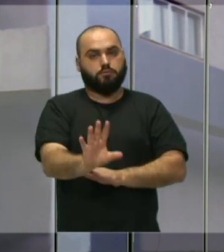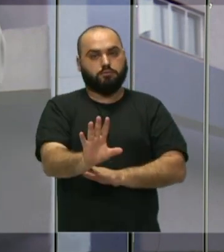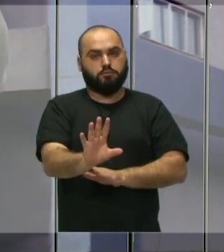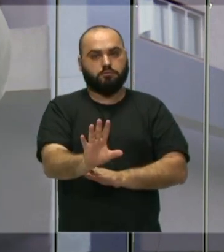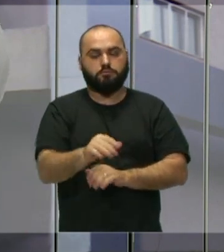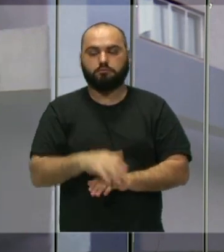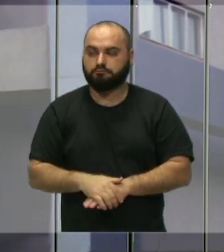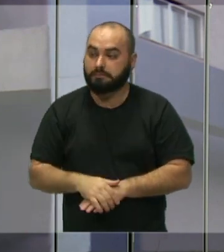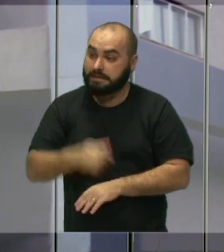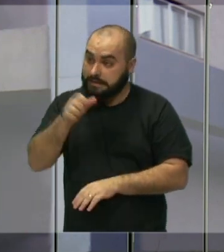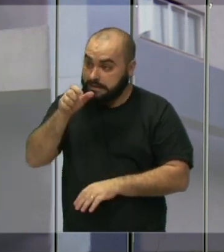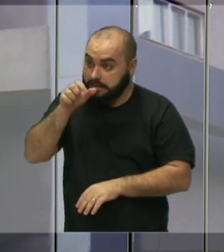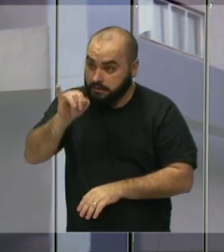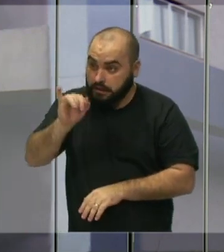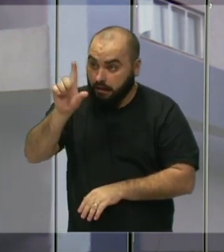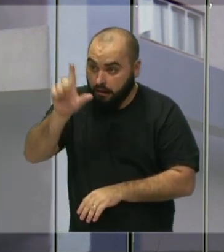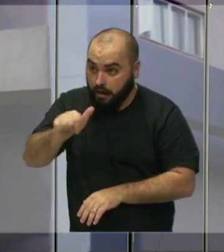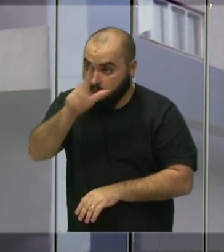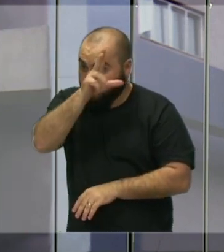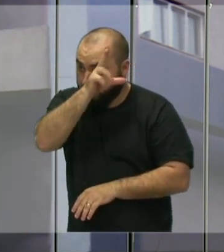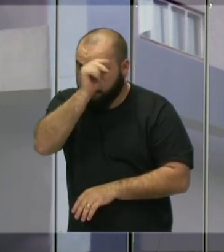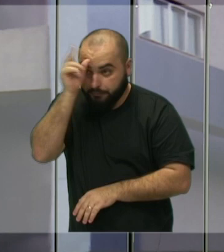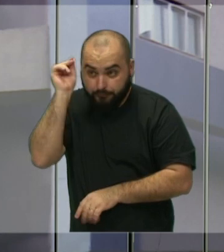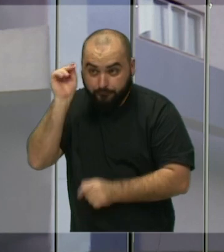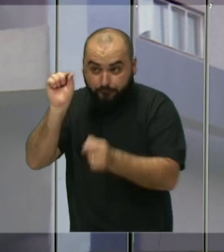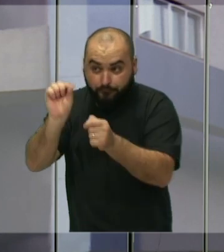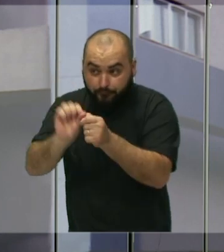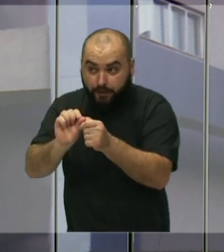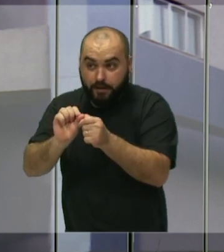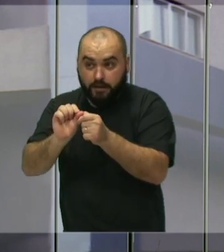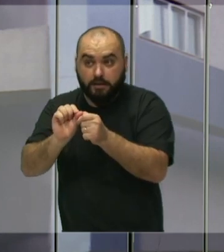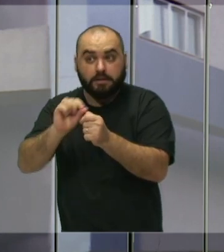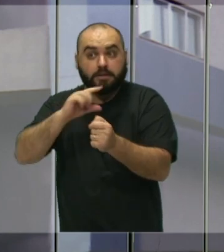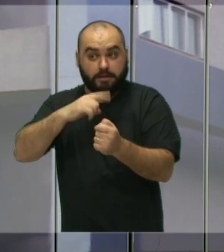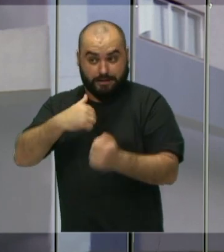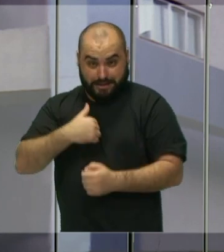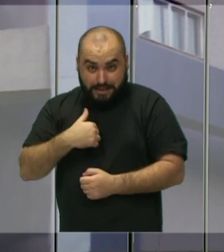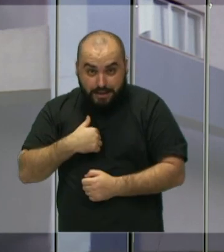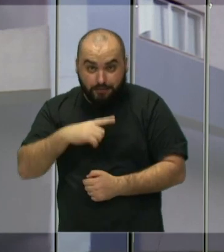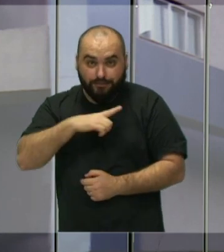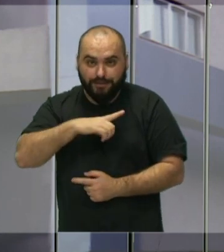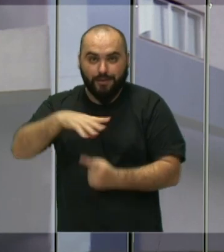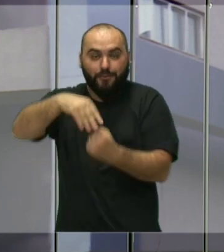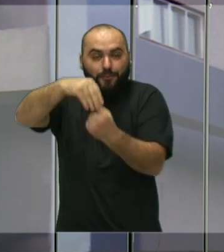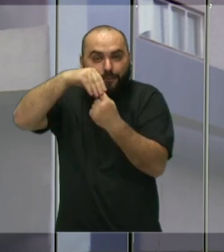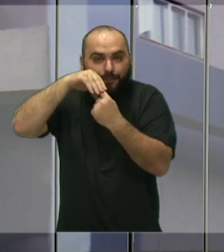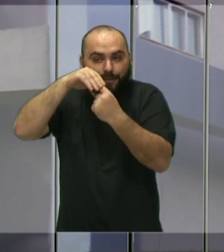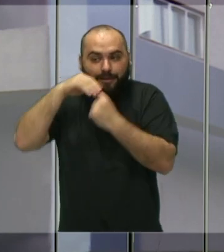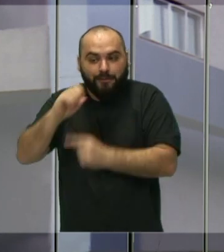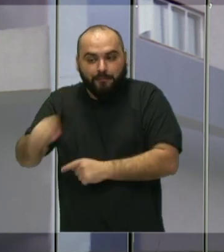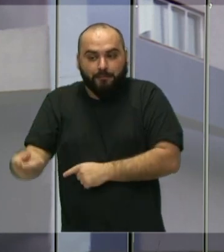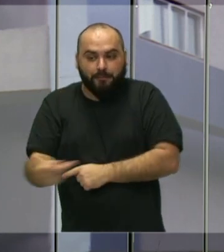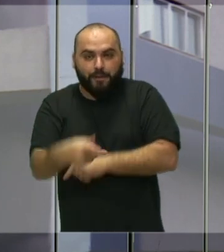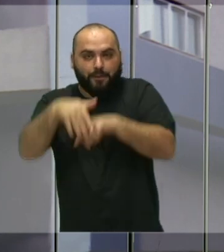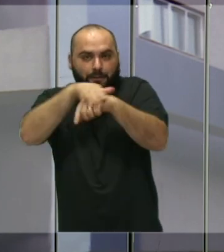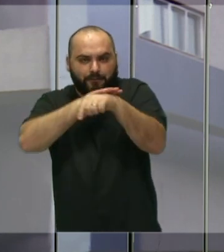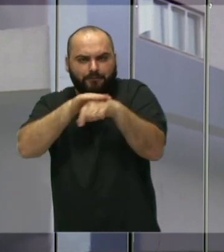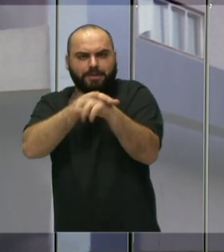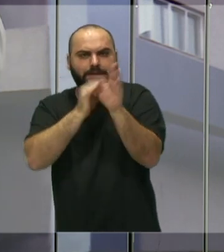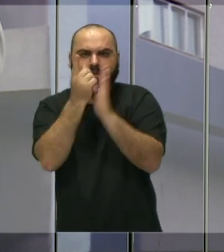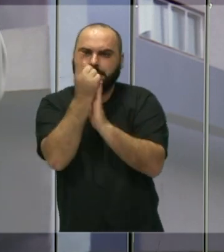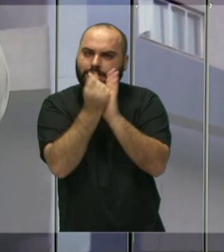é o prefeito quem executa, e eu tenho a única oportunidade neste momento que eu estou discutindo o orçamento, né,